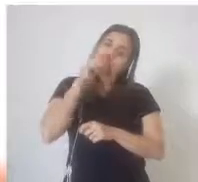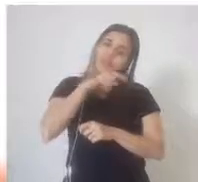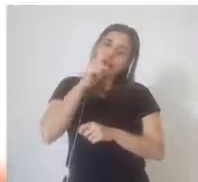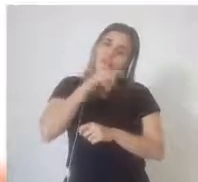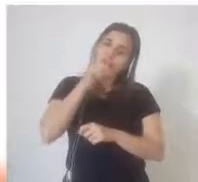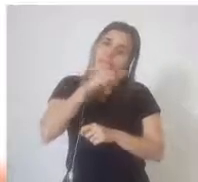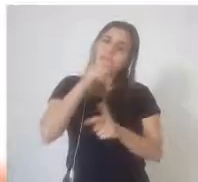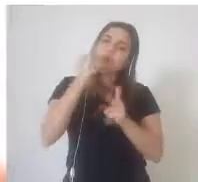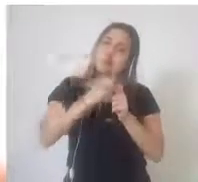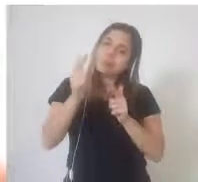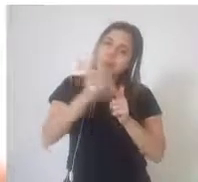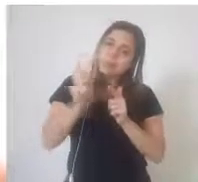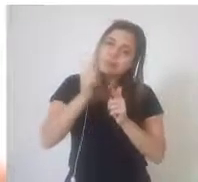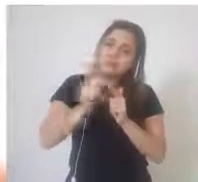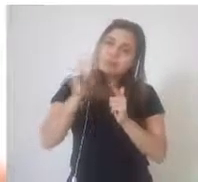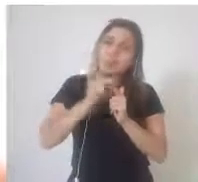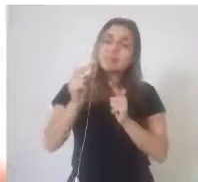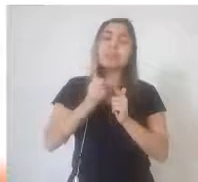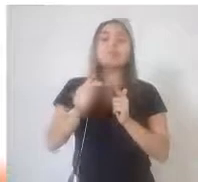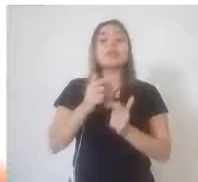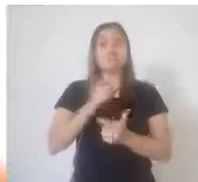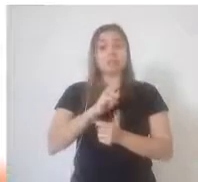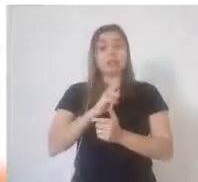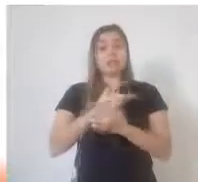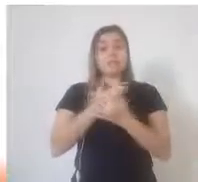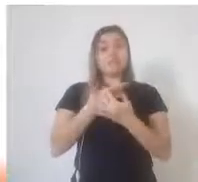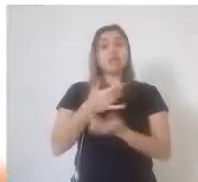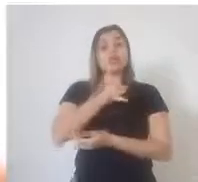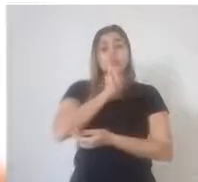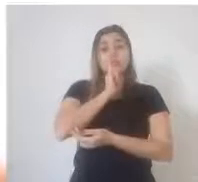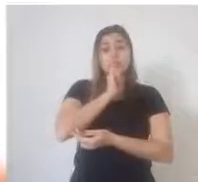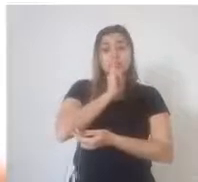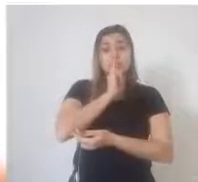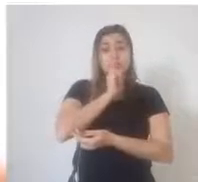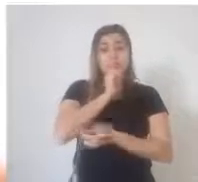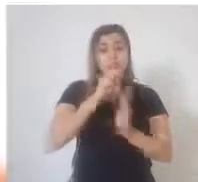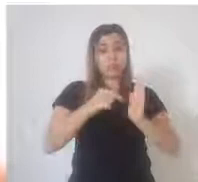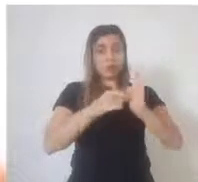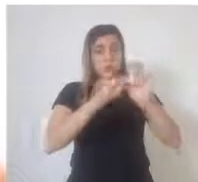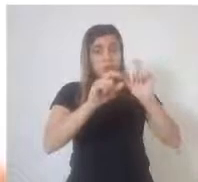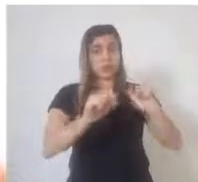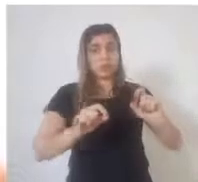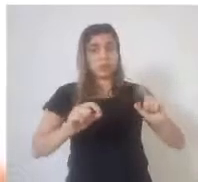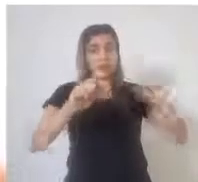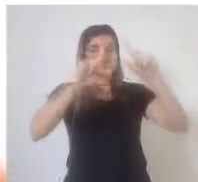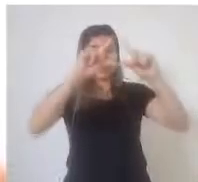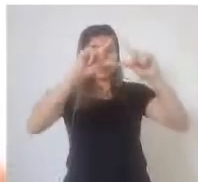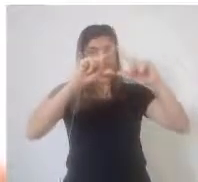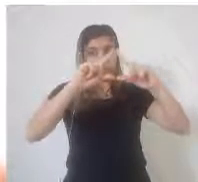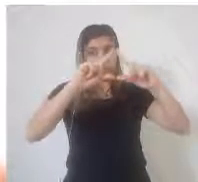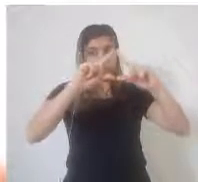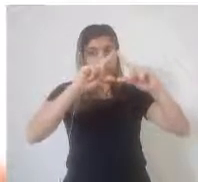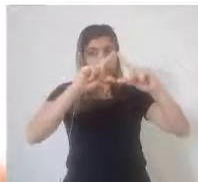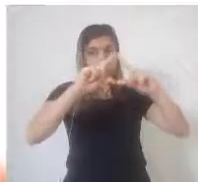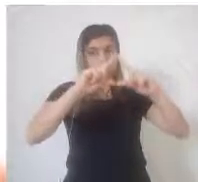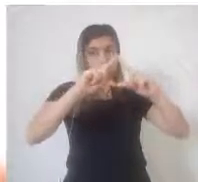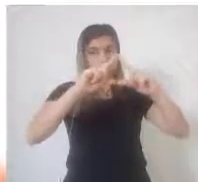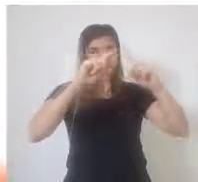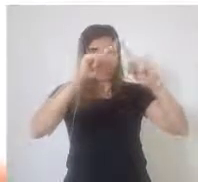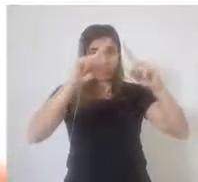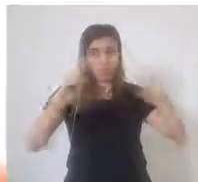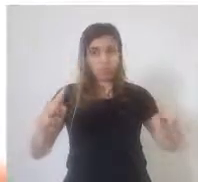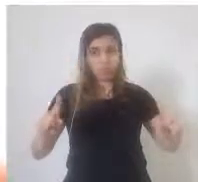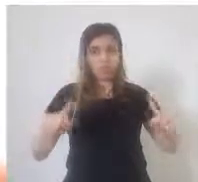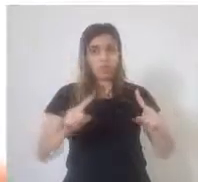desses organismos. Tem vários exemplos, né, aqui nessa pirâmide a